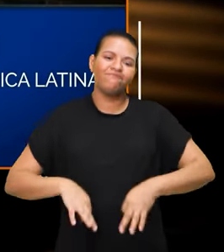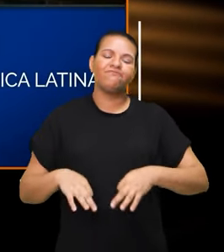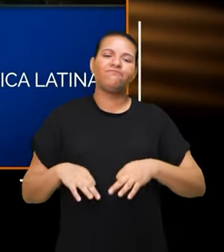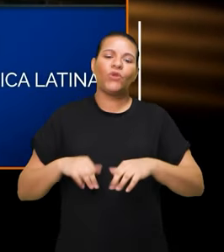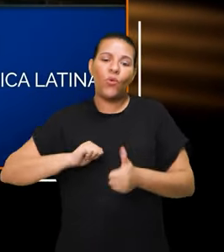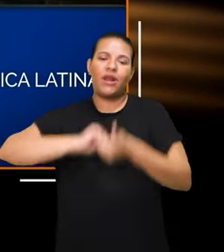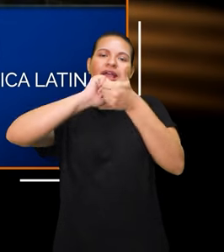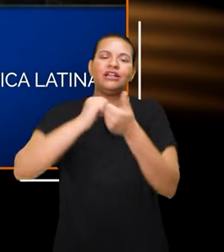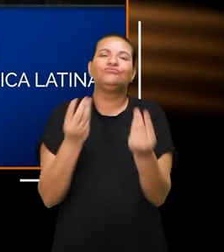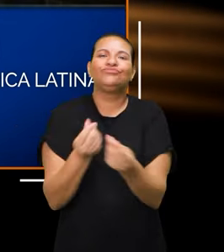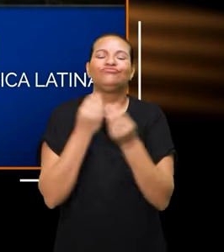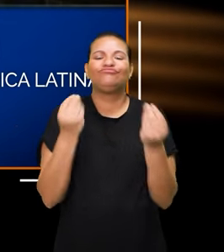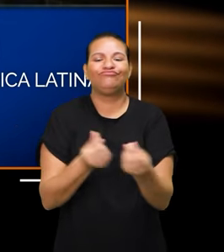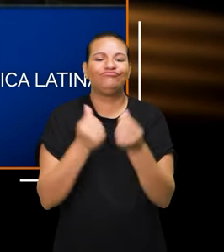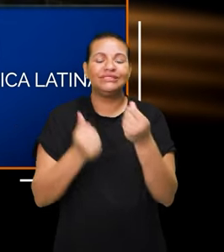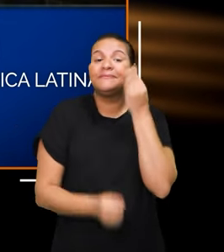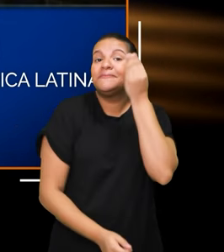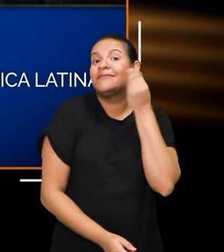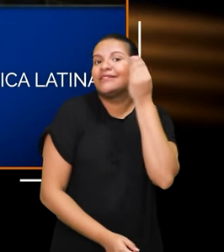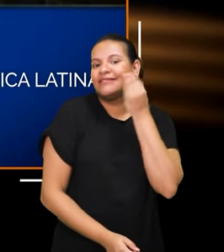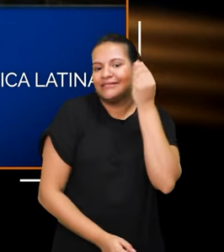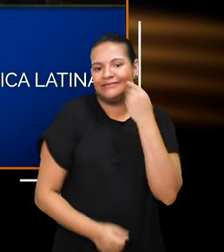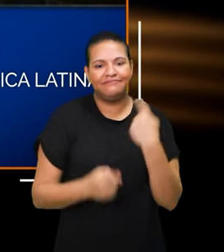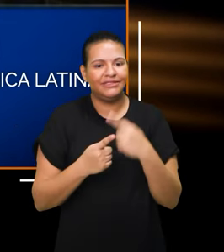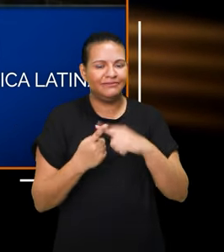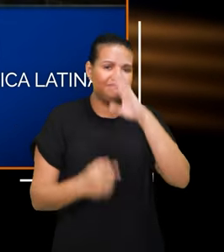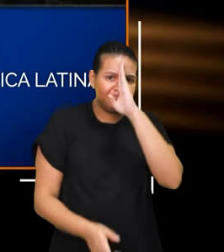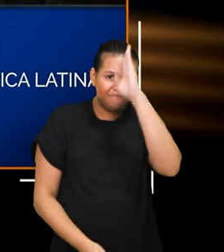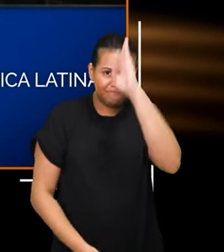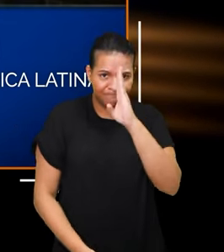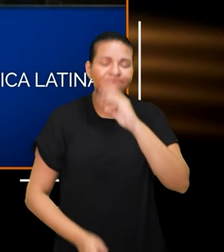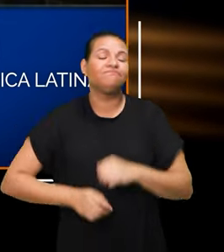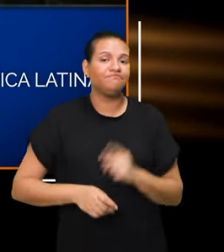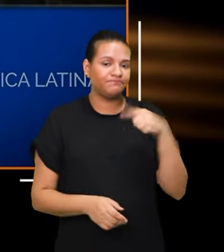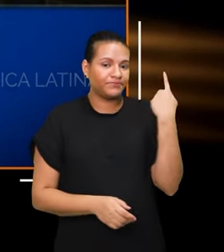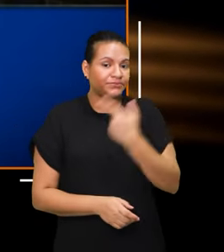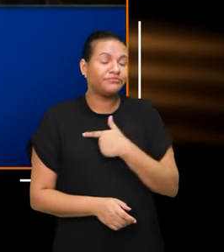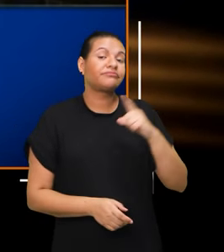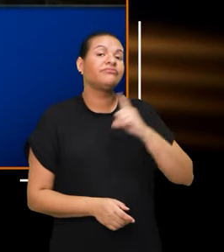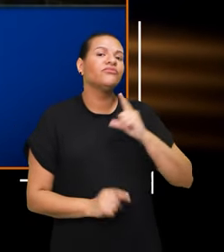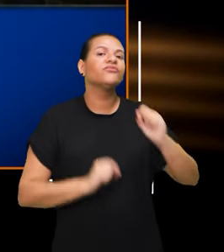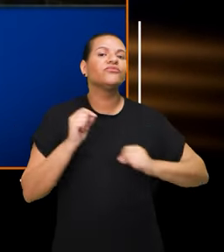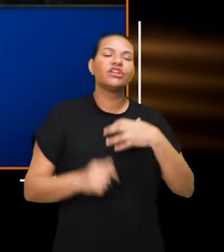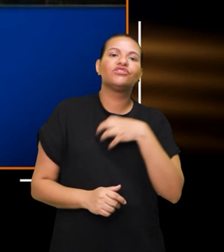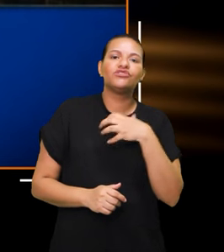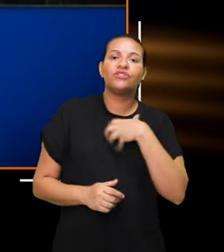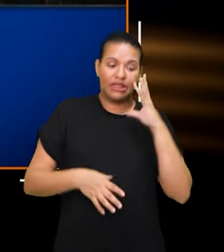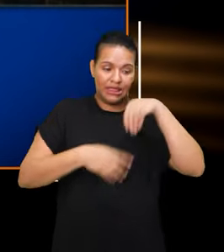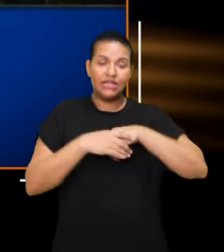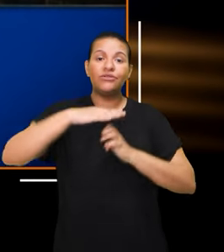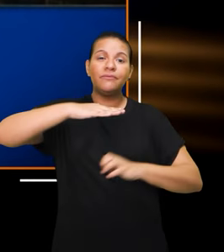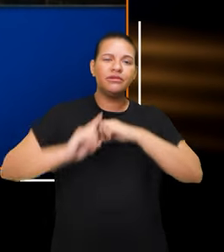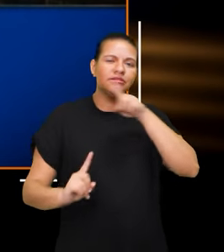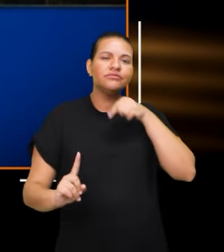toniz presidente qualcom América Latina a gente sempre fala que Snap Dragon é sinônimo de experiência Premium a gente tem nosso